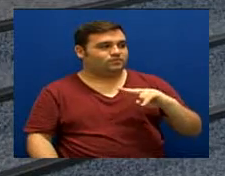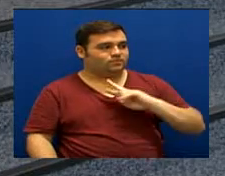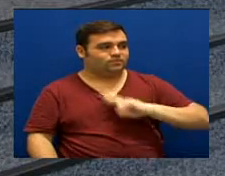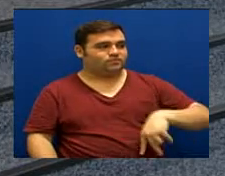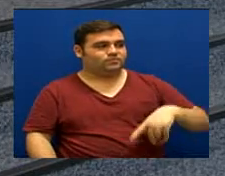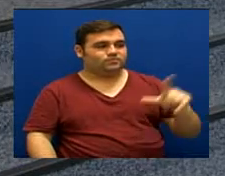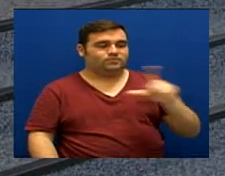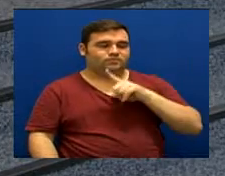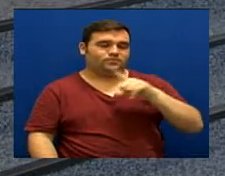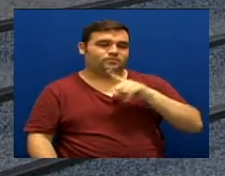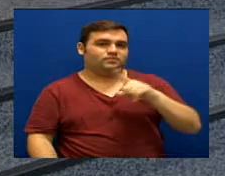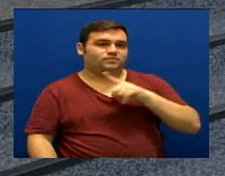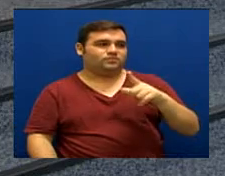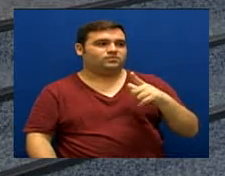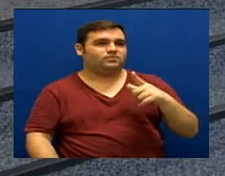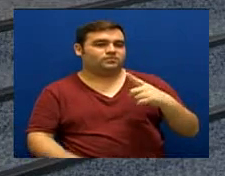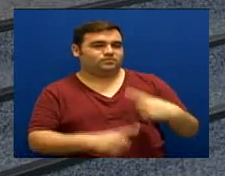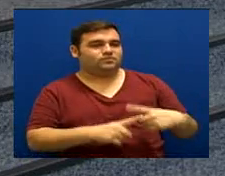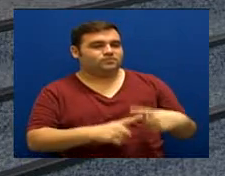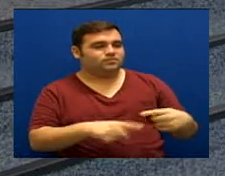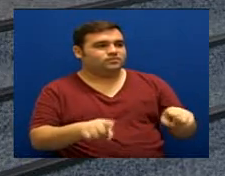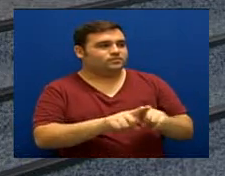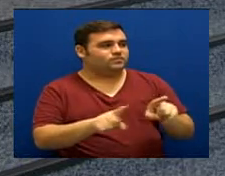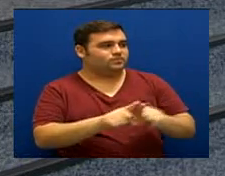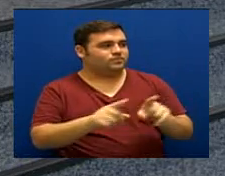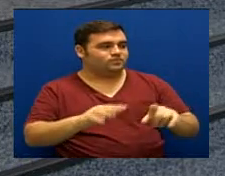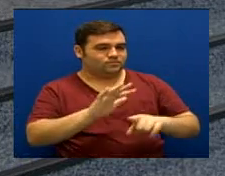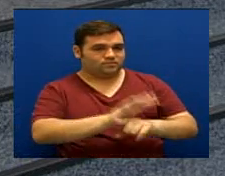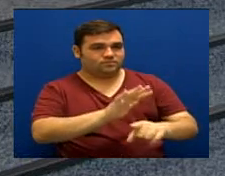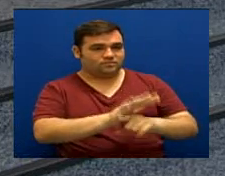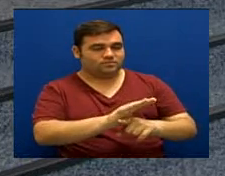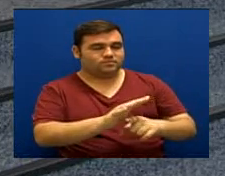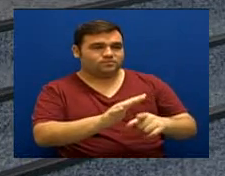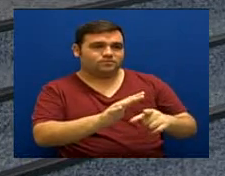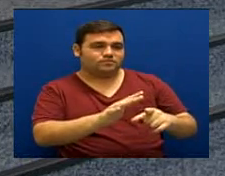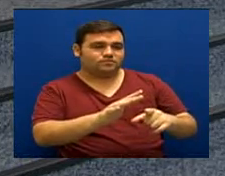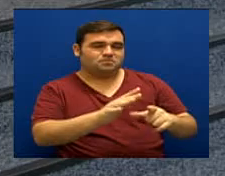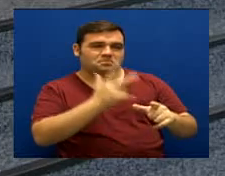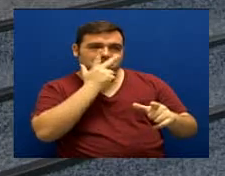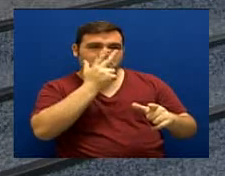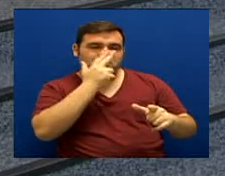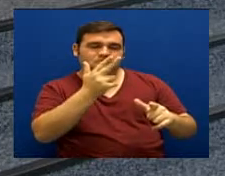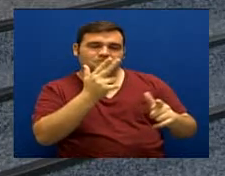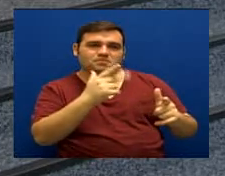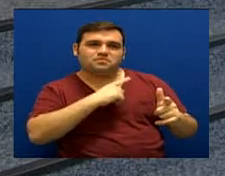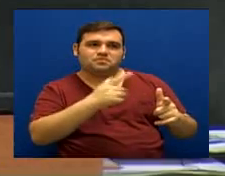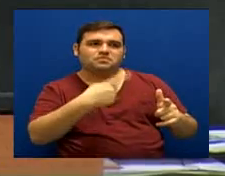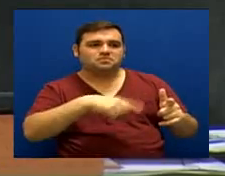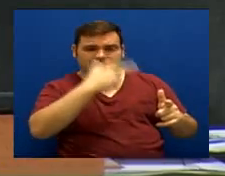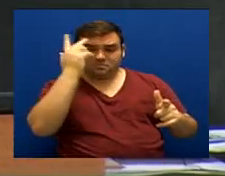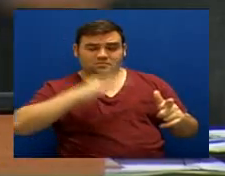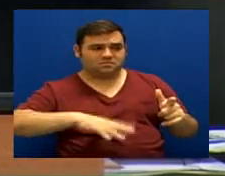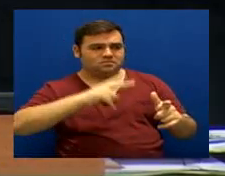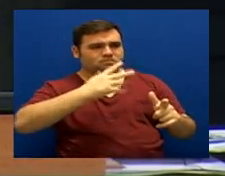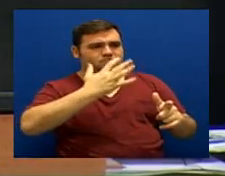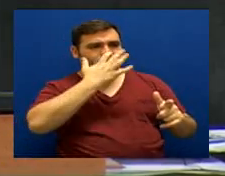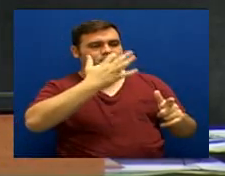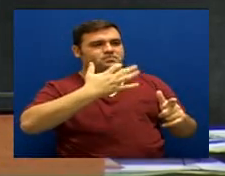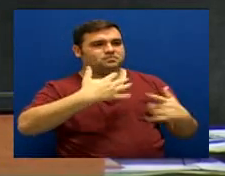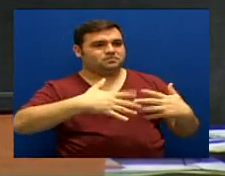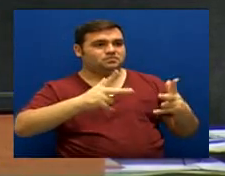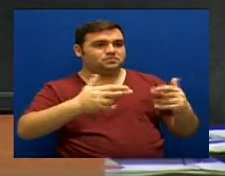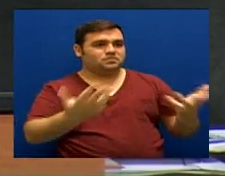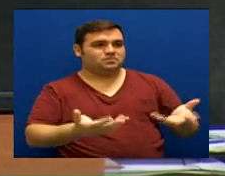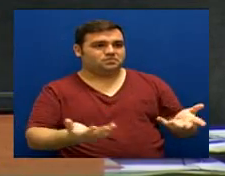onde a participação parece muitas vezes até surpreender a população como a gente